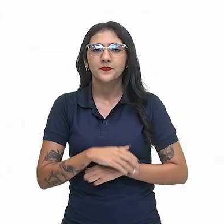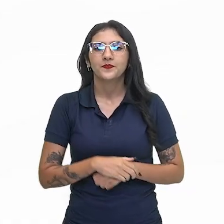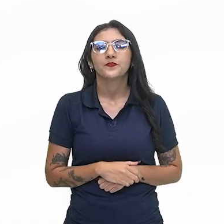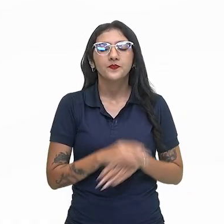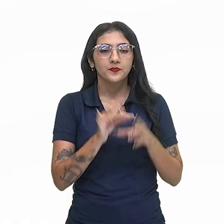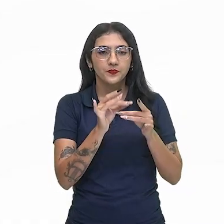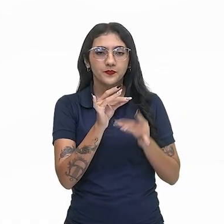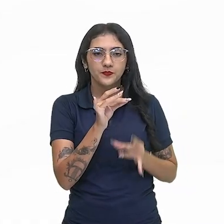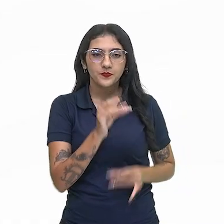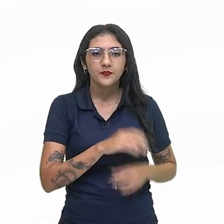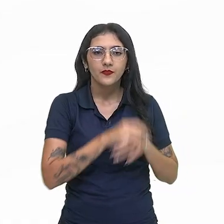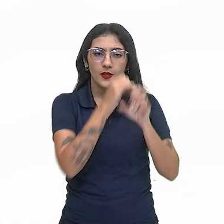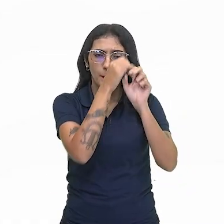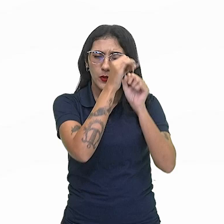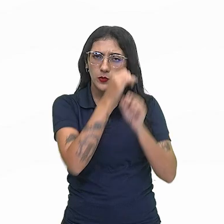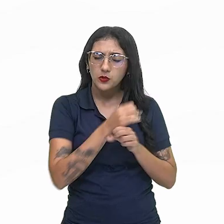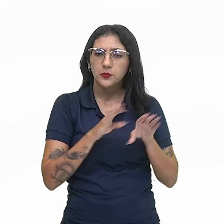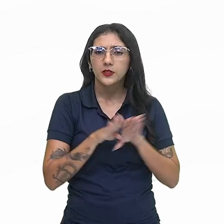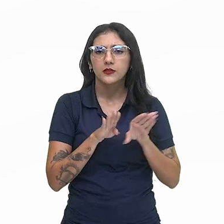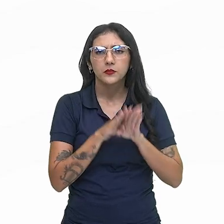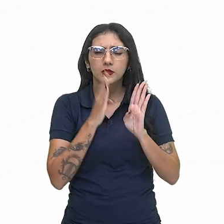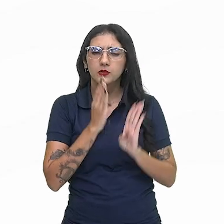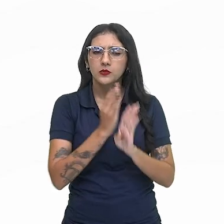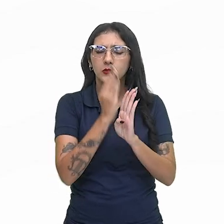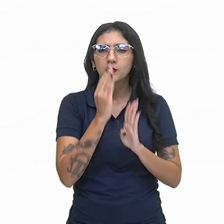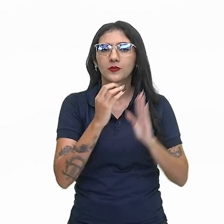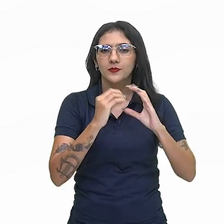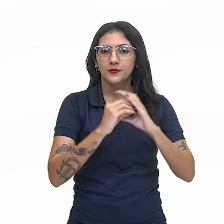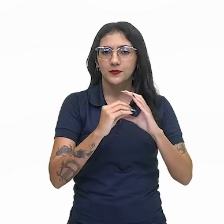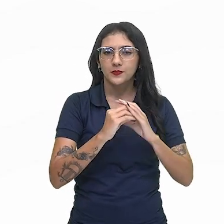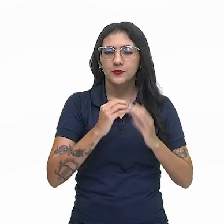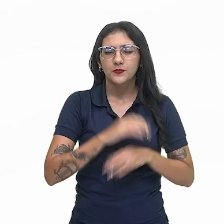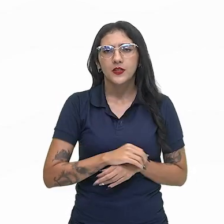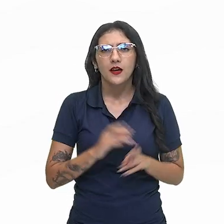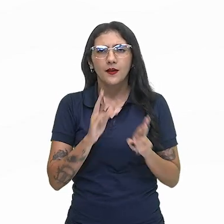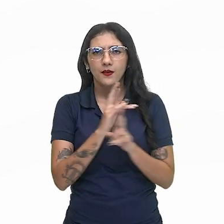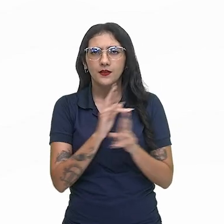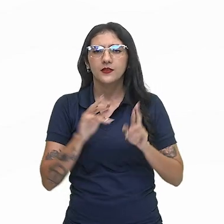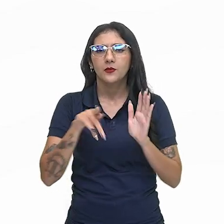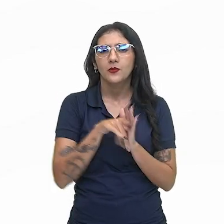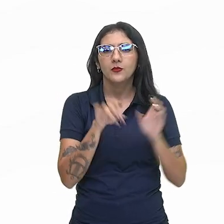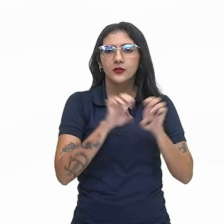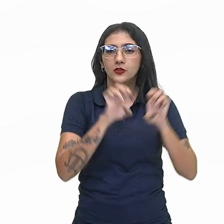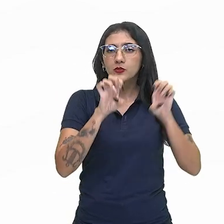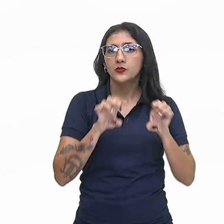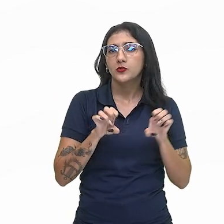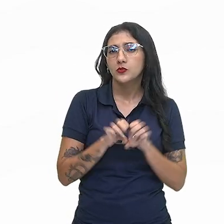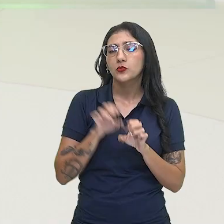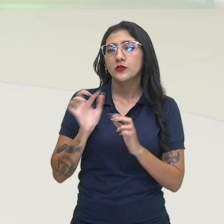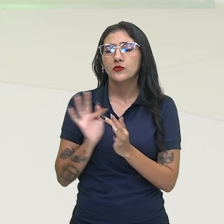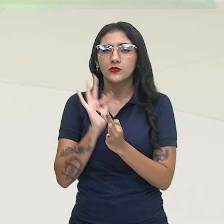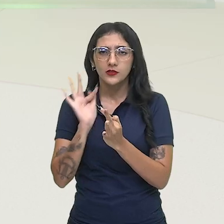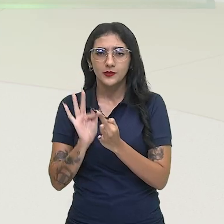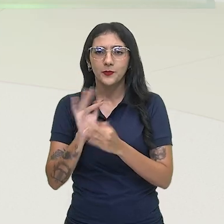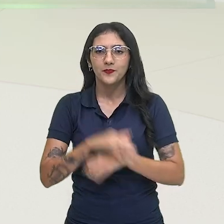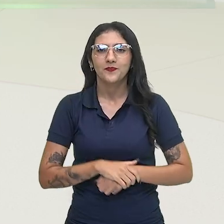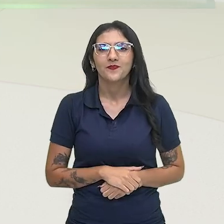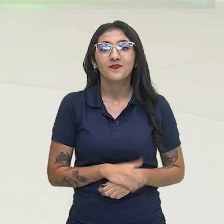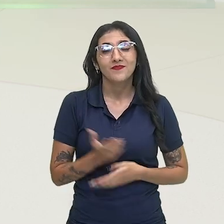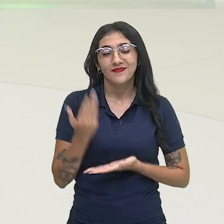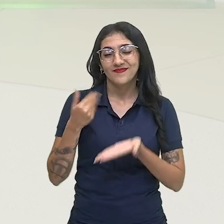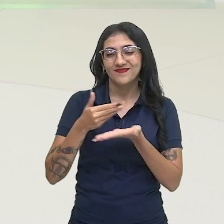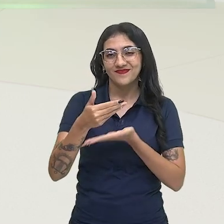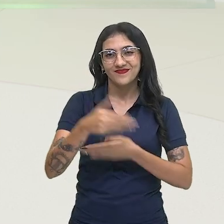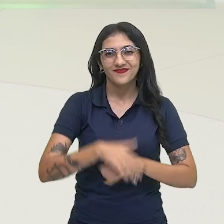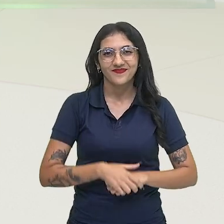detalhamento, microscopia e a descoberta da célula, relação entre forma e função da célula. E vamos